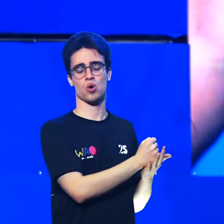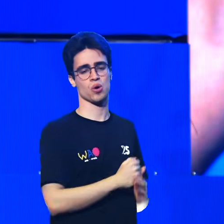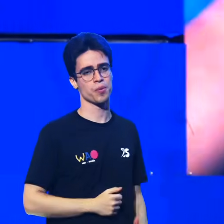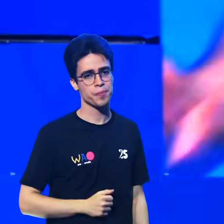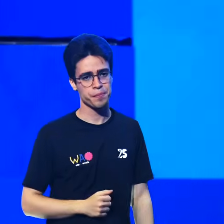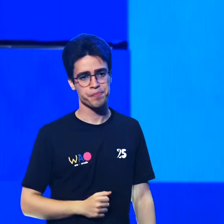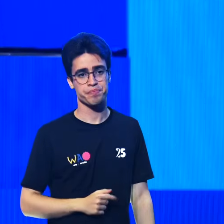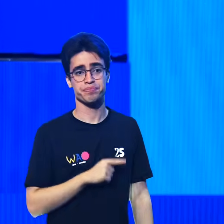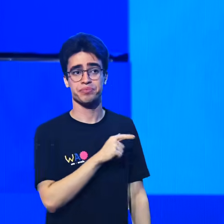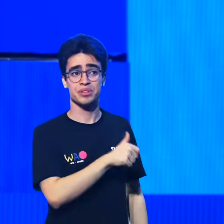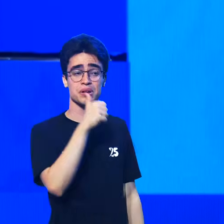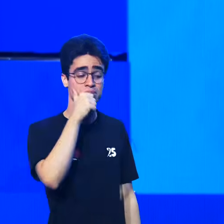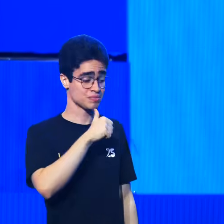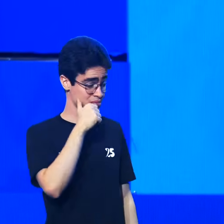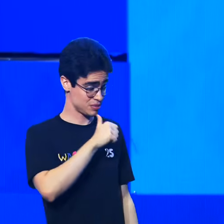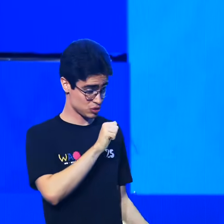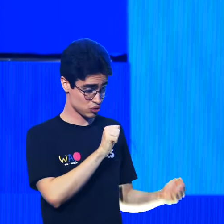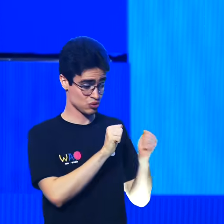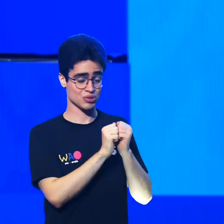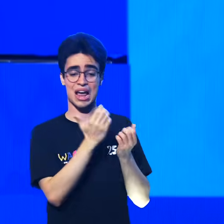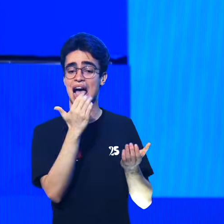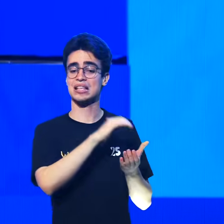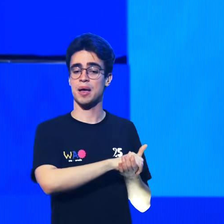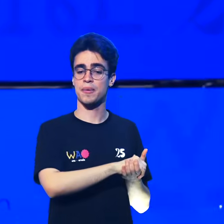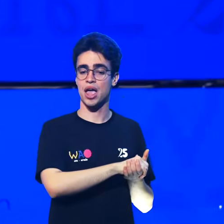e coloca ela num casamento,